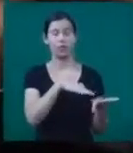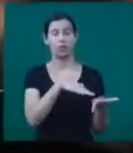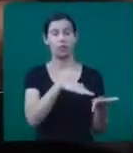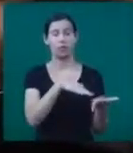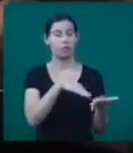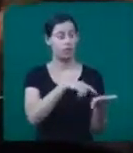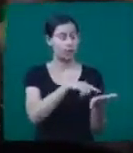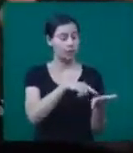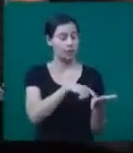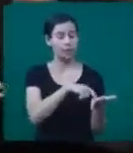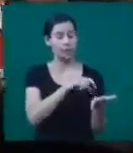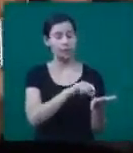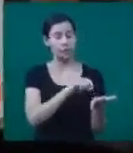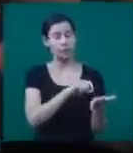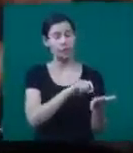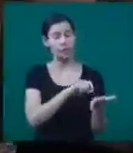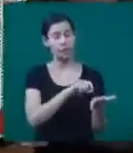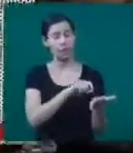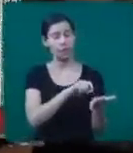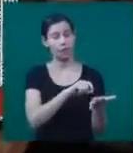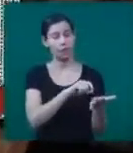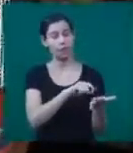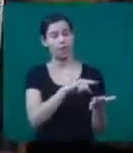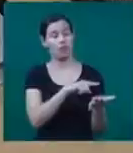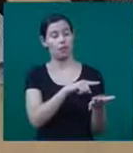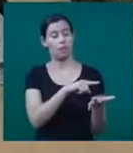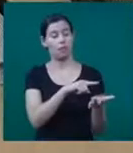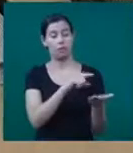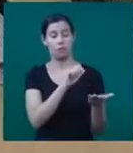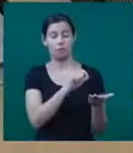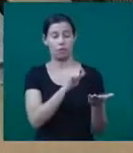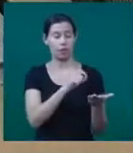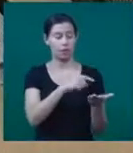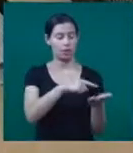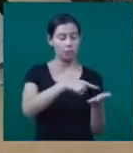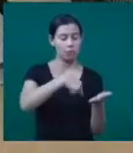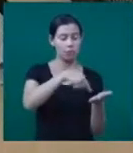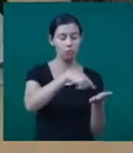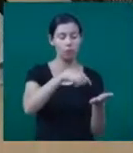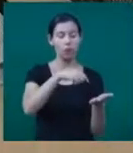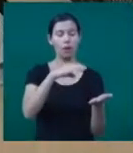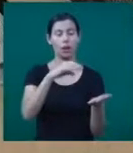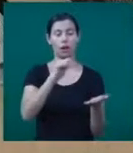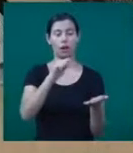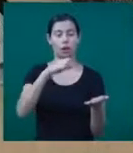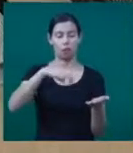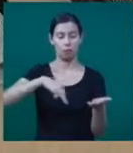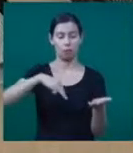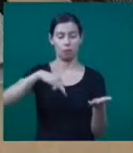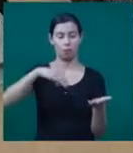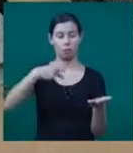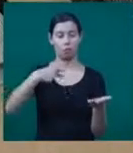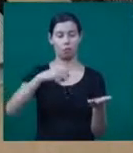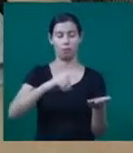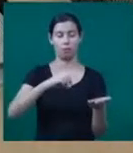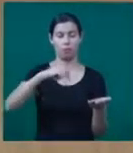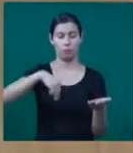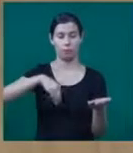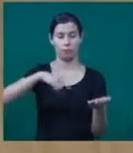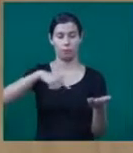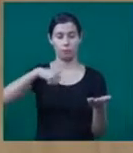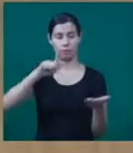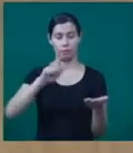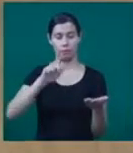bolinhas, cada uma girando num sentido e anula o campo, ele não ecoa. Em 2011, a Organização Mundial de Saúde divulgou que o